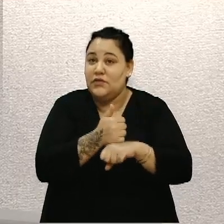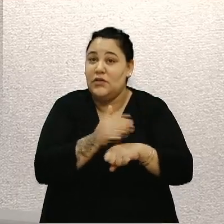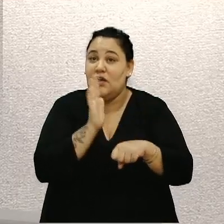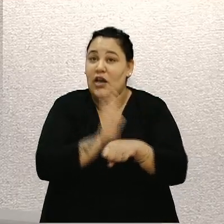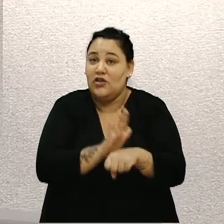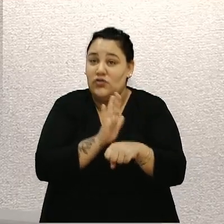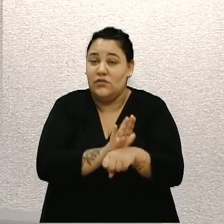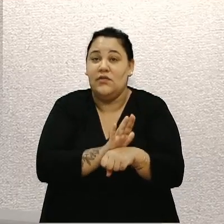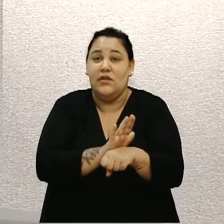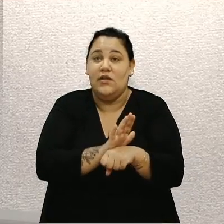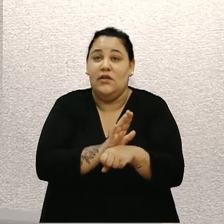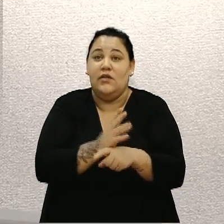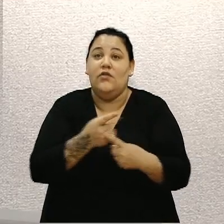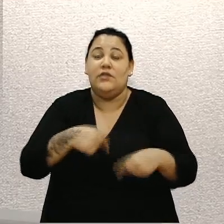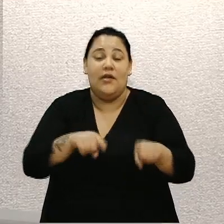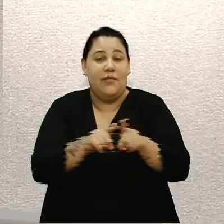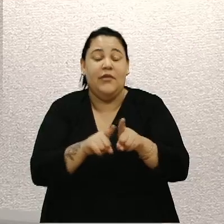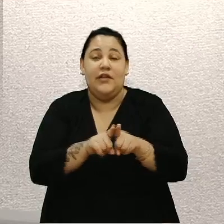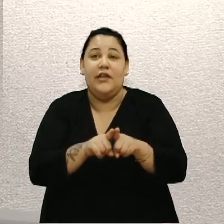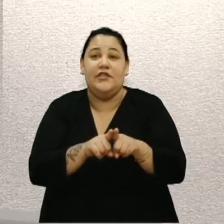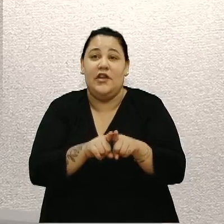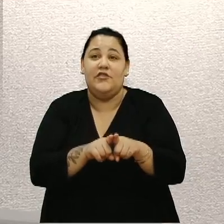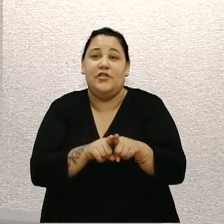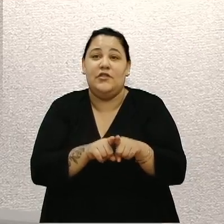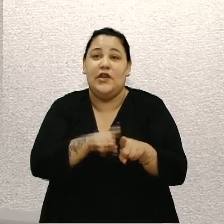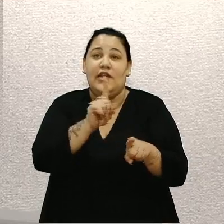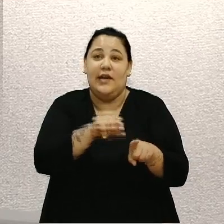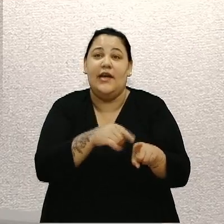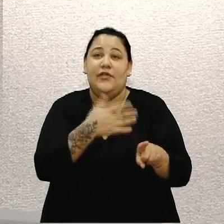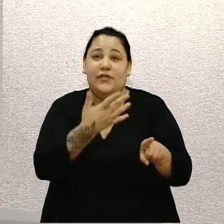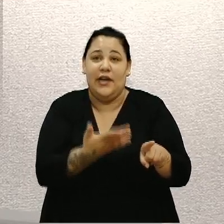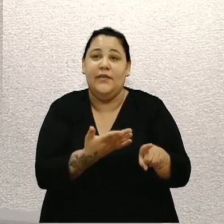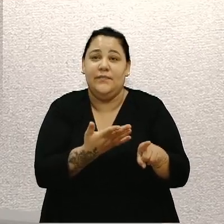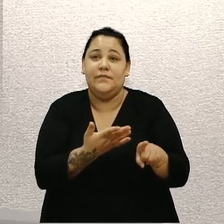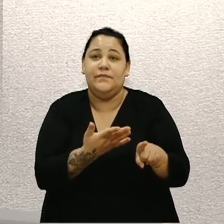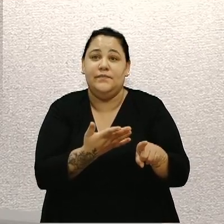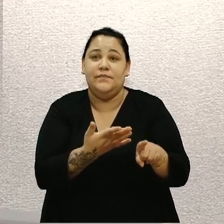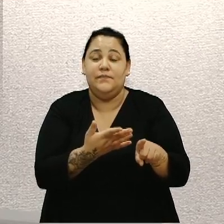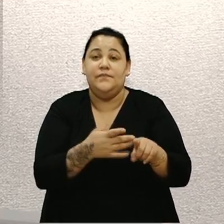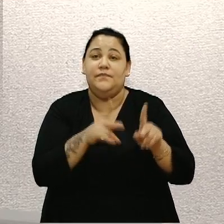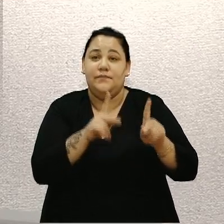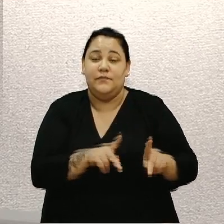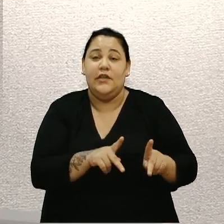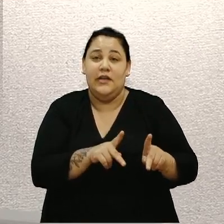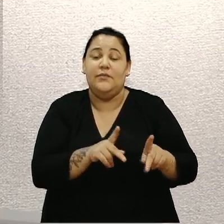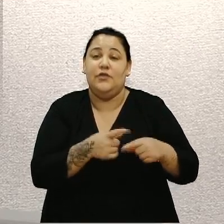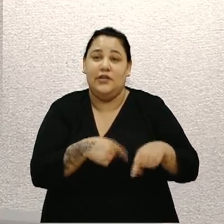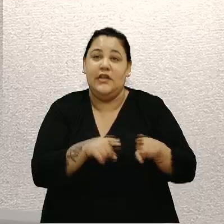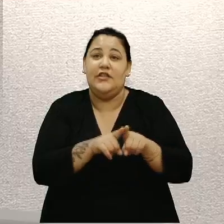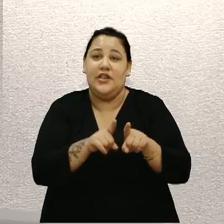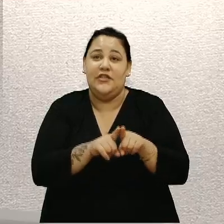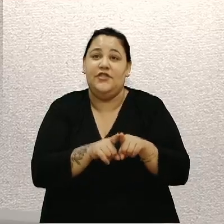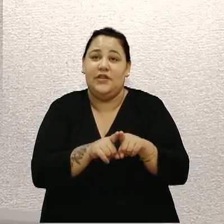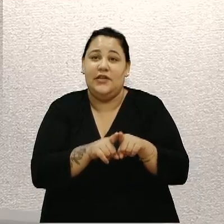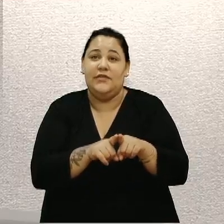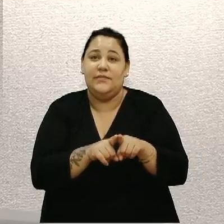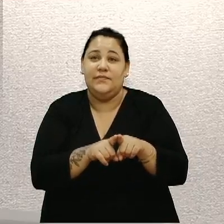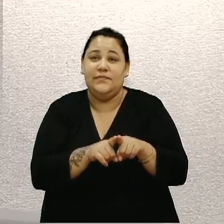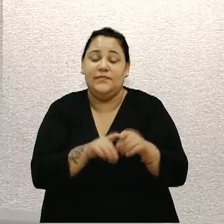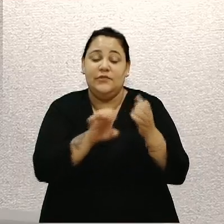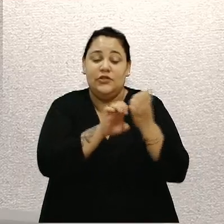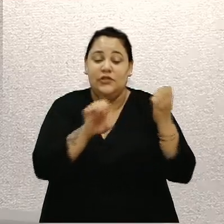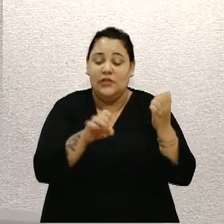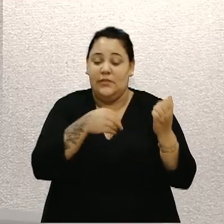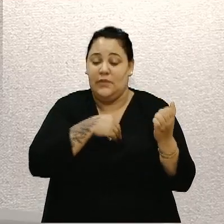nossa cidade. Então, essa atenção especial a gente tem que ter. É engenharia de plásticos, é